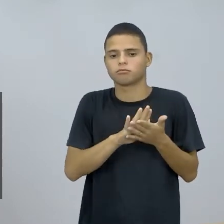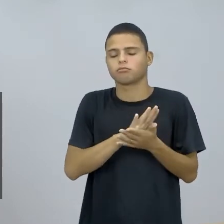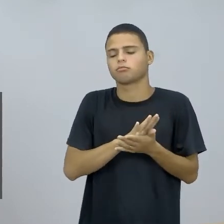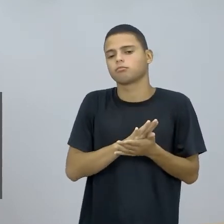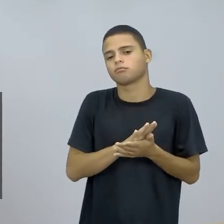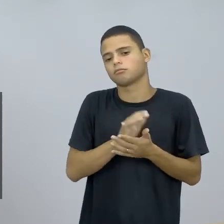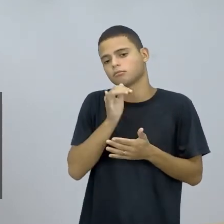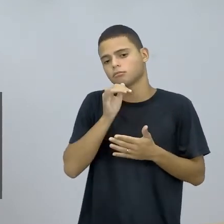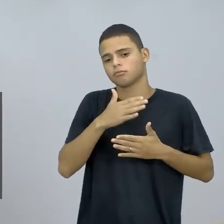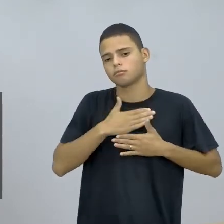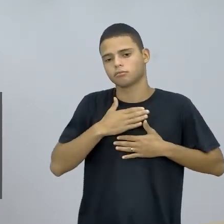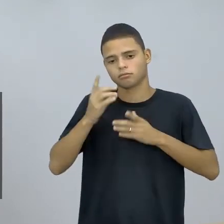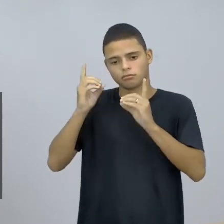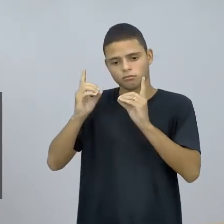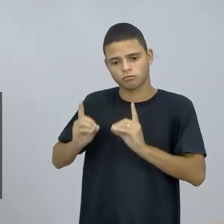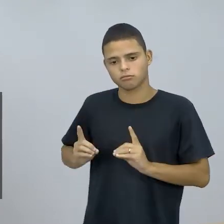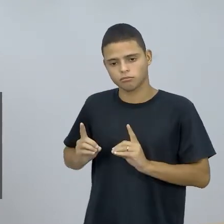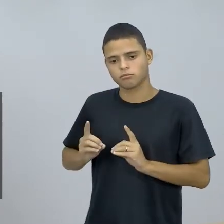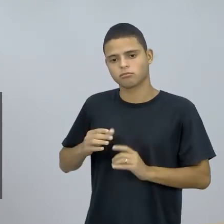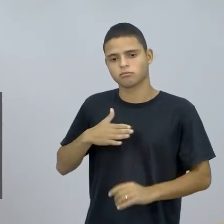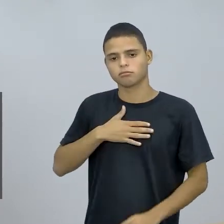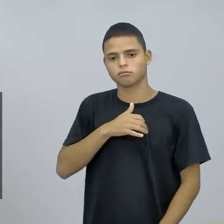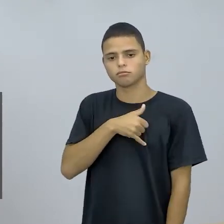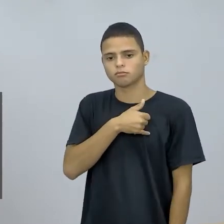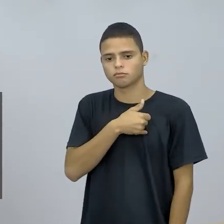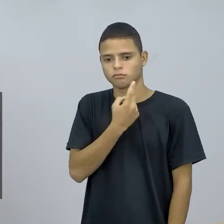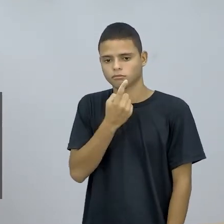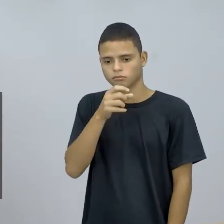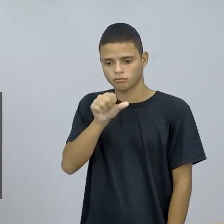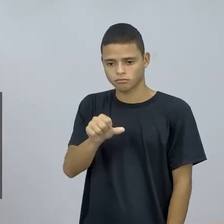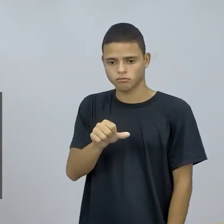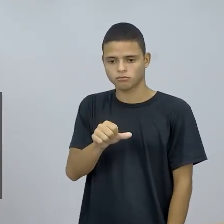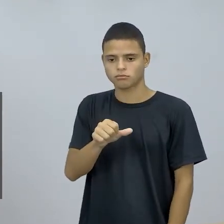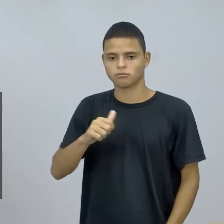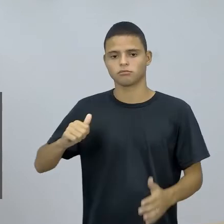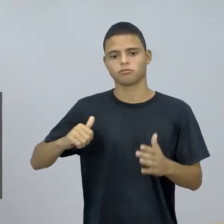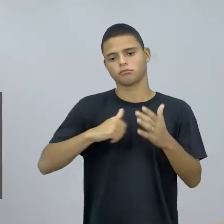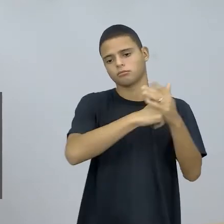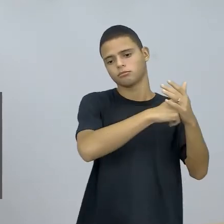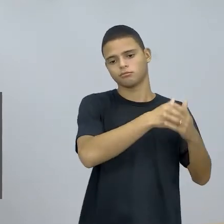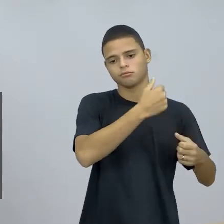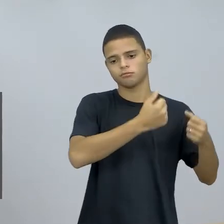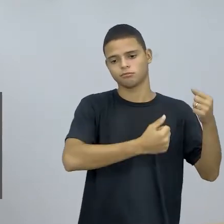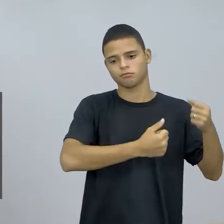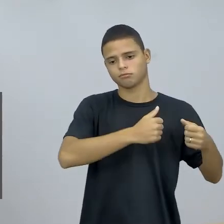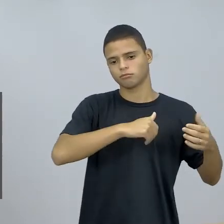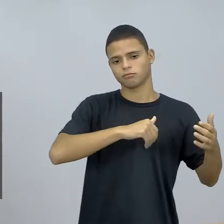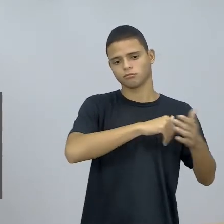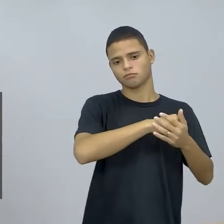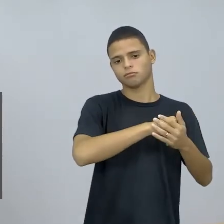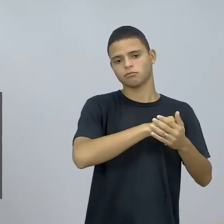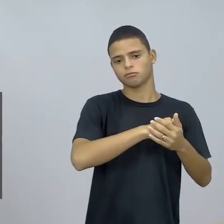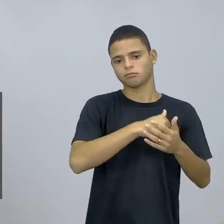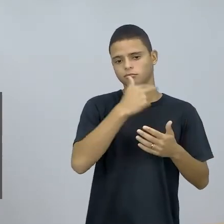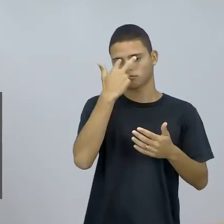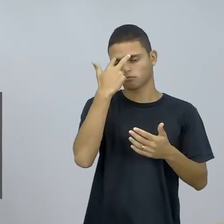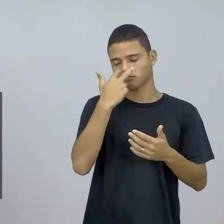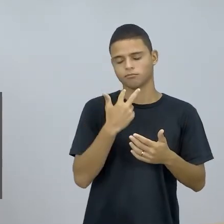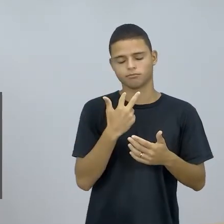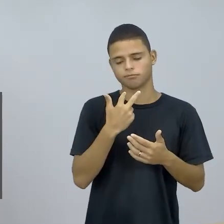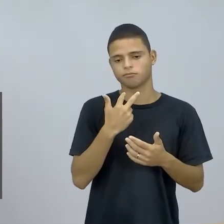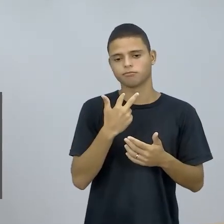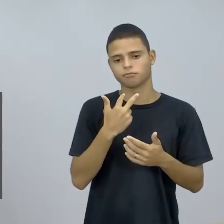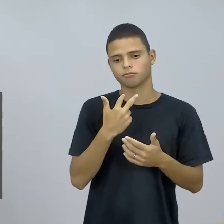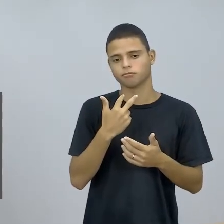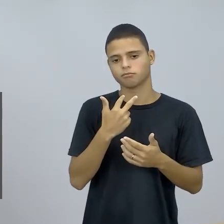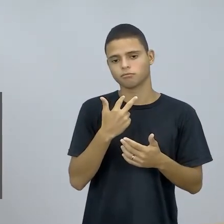é adquirida, eu tinha 19 anos quando eu sofri um acidente de carro e fiquei deficiente visual. E aí?